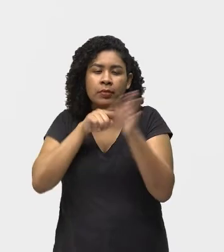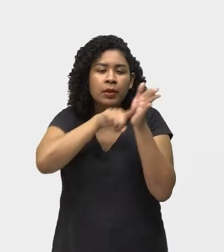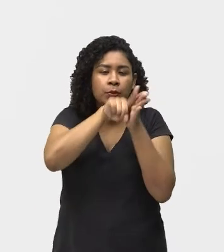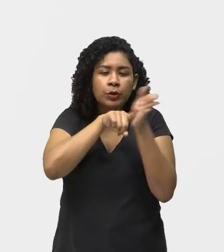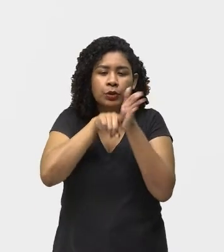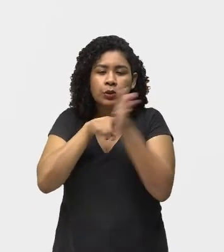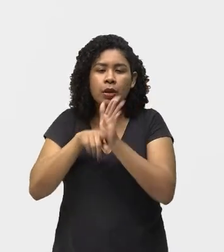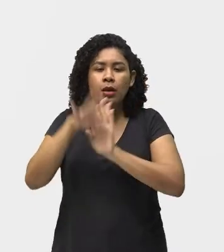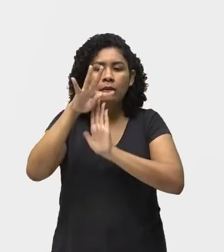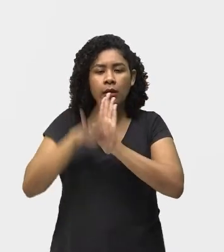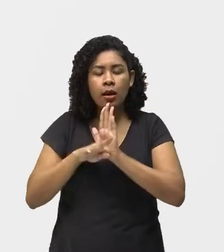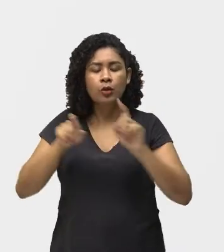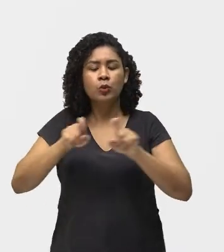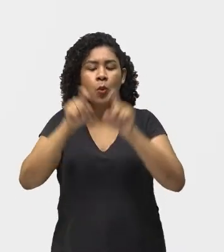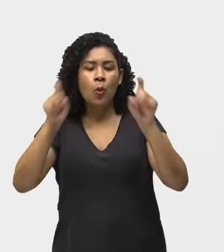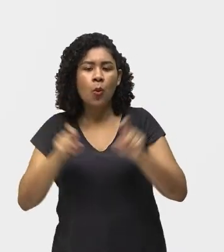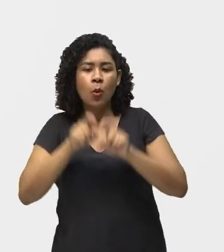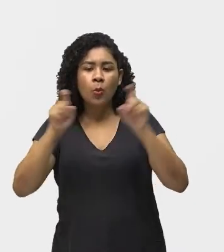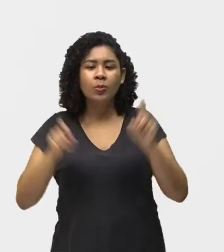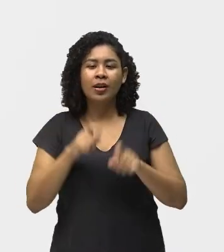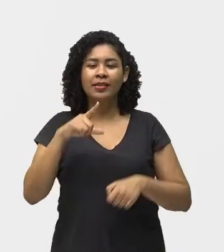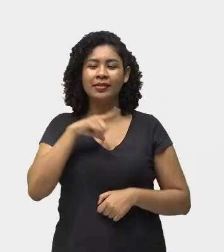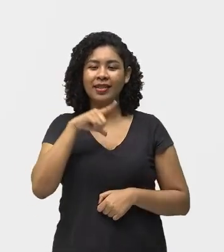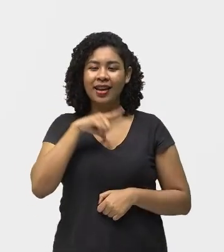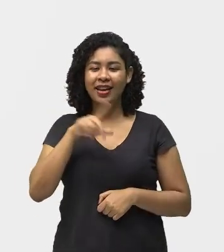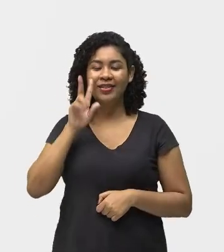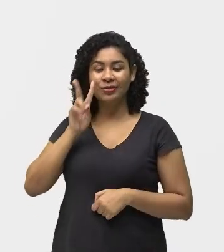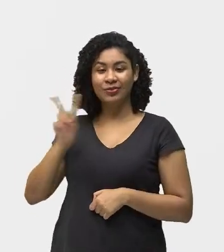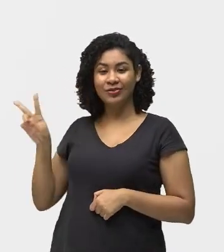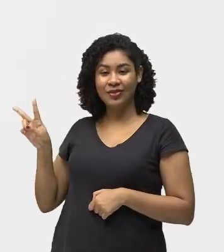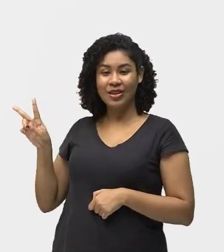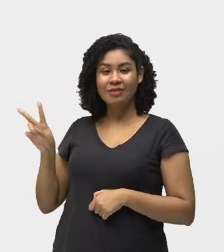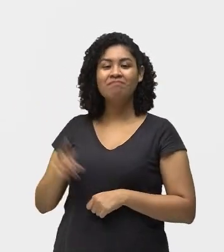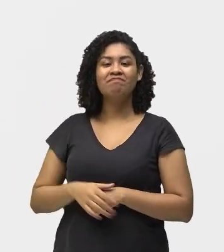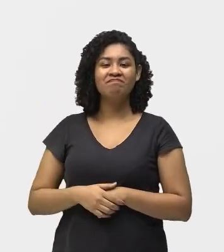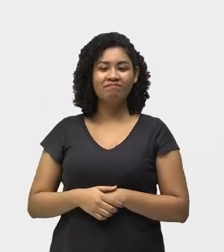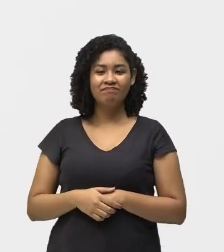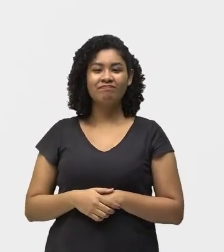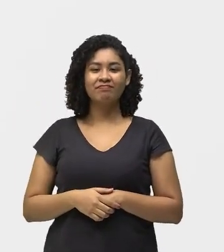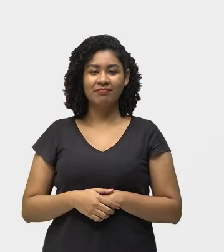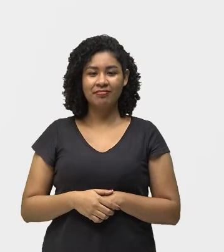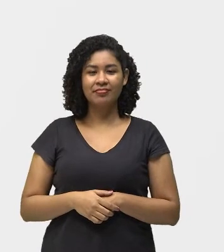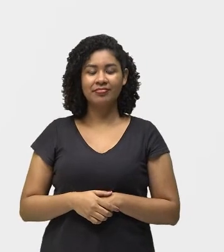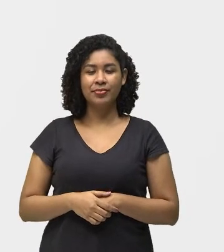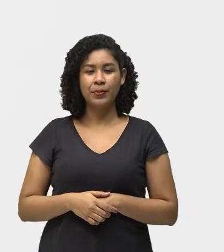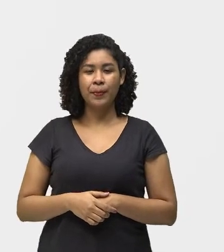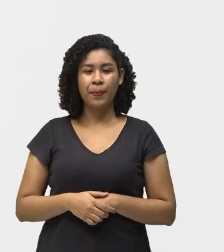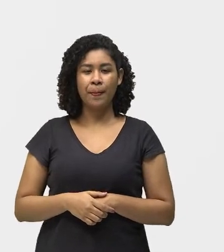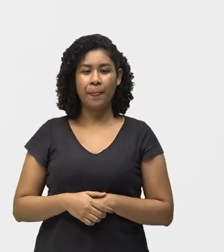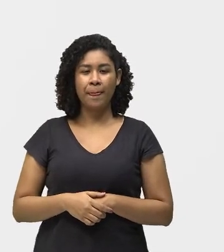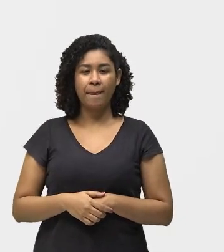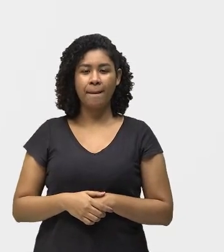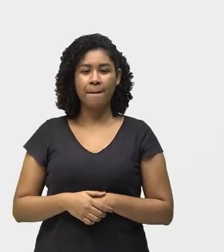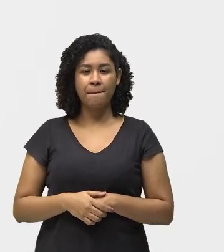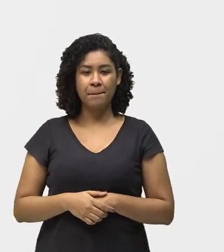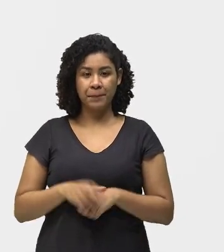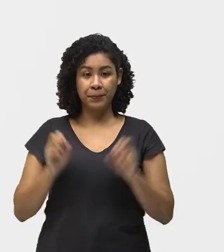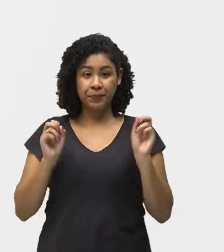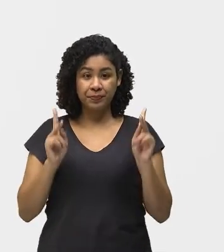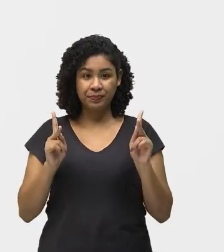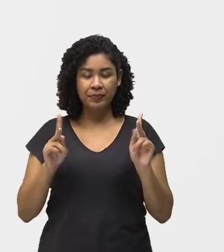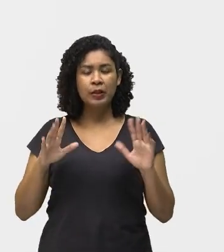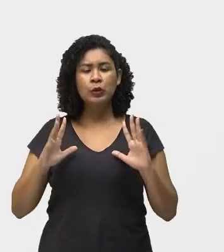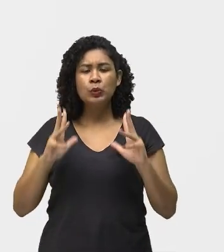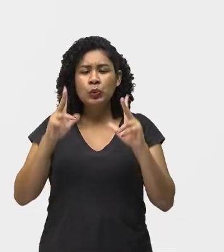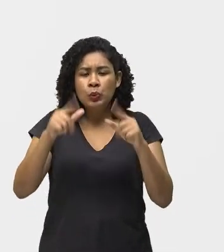né? E aí você tem os computadores ali perto dele também, que ele está utilizando, certo? Então, tudo